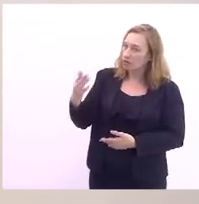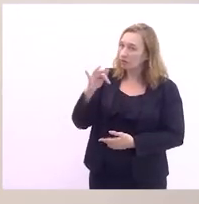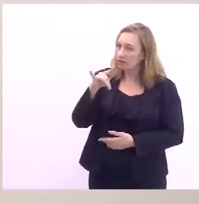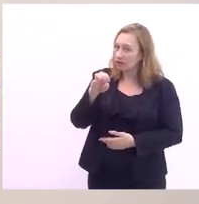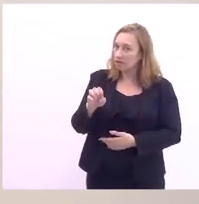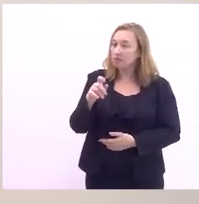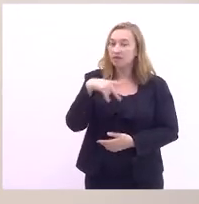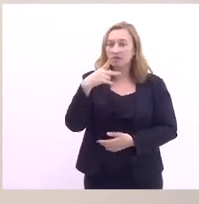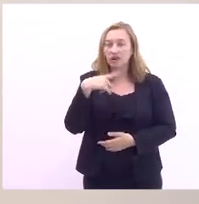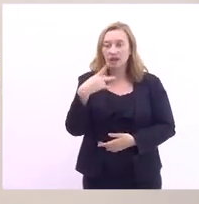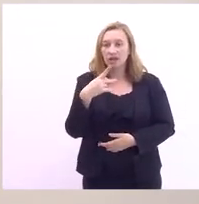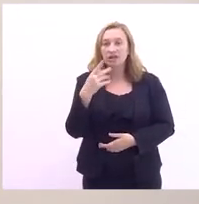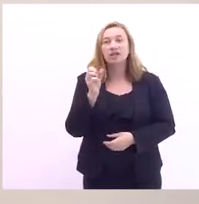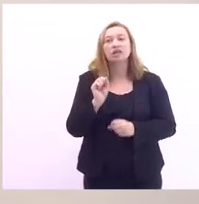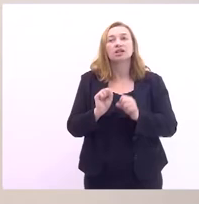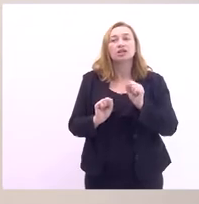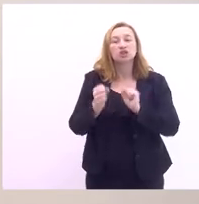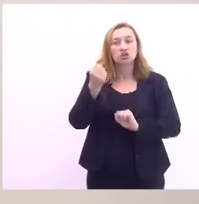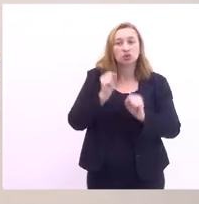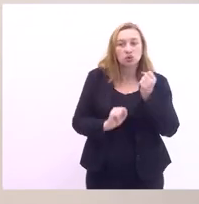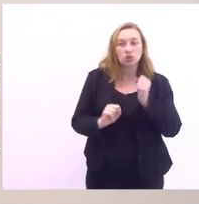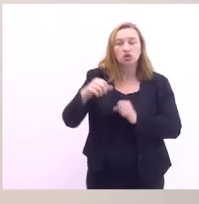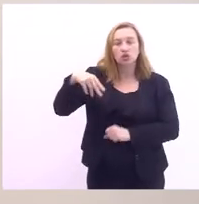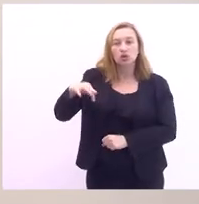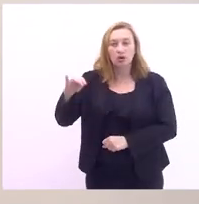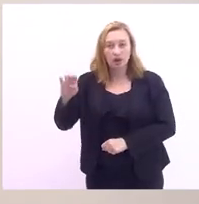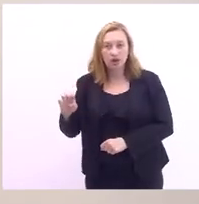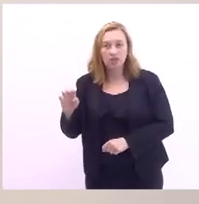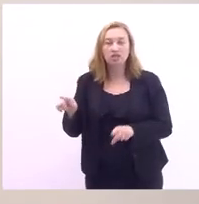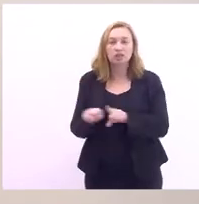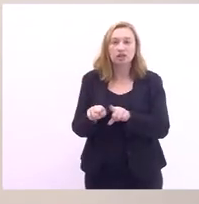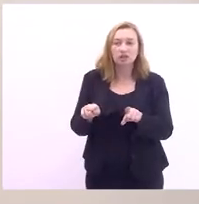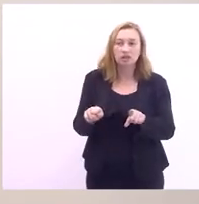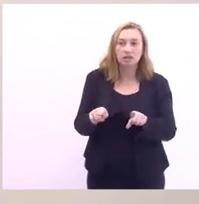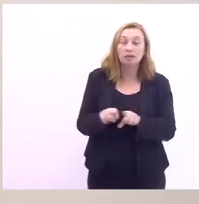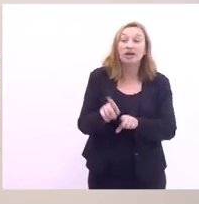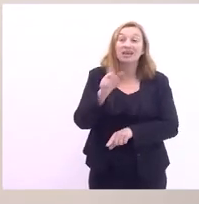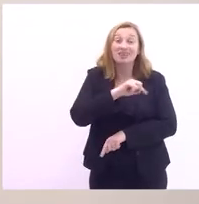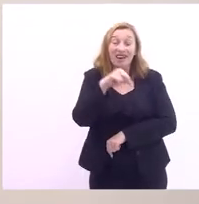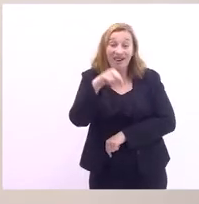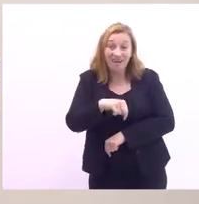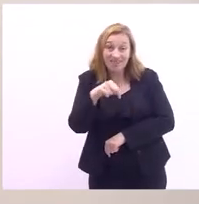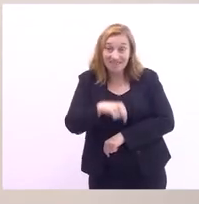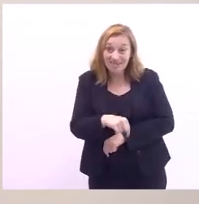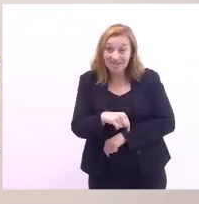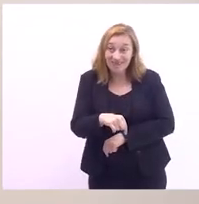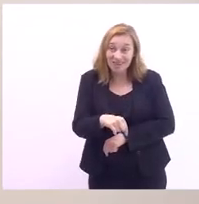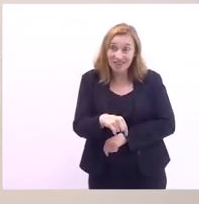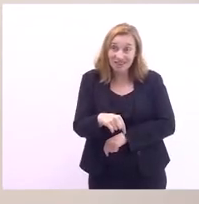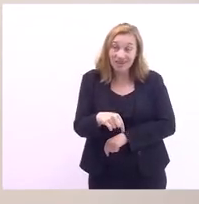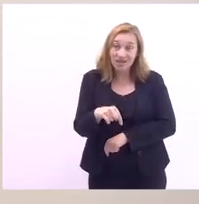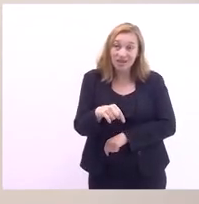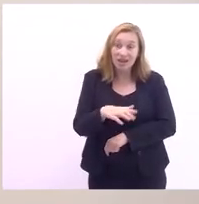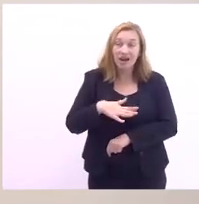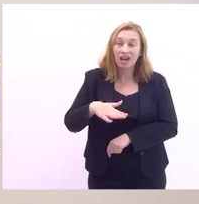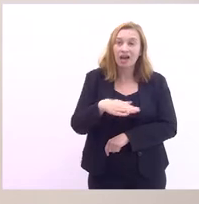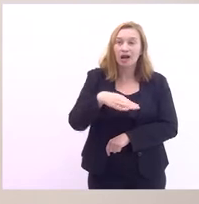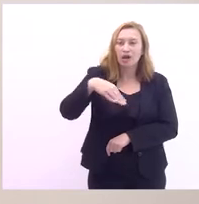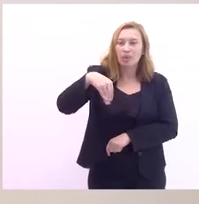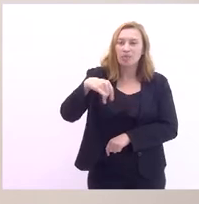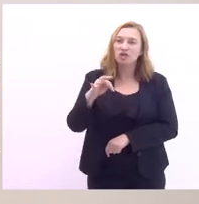Peixoto falou das indústrias do Noroeste Fluminense, mas aqui, na nossa região metropolitana,